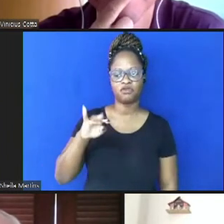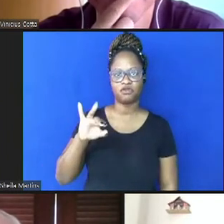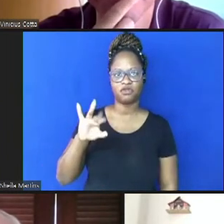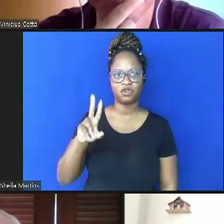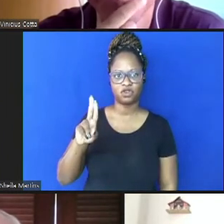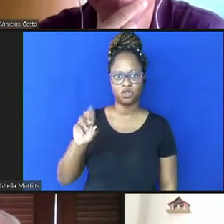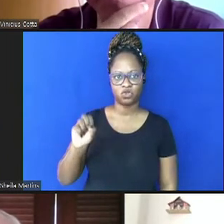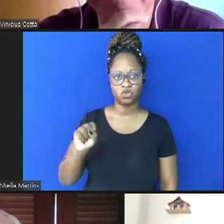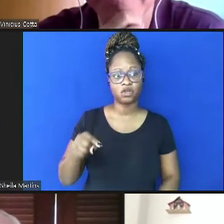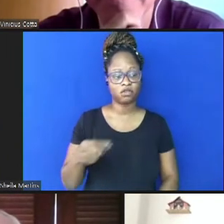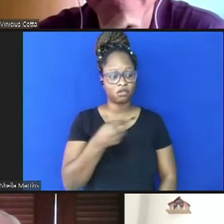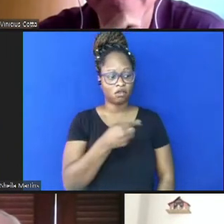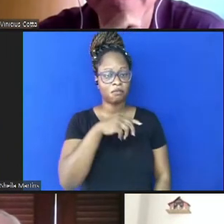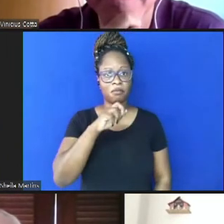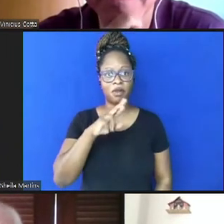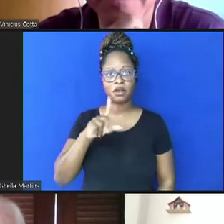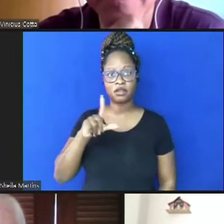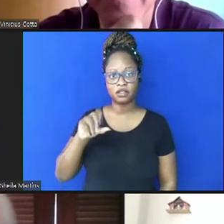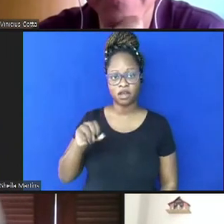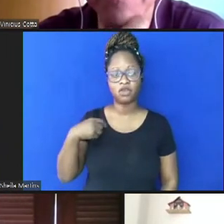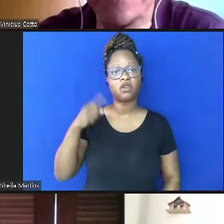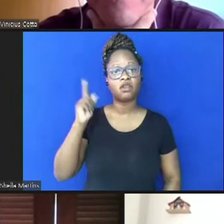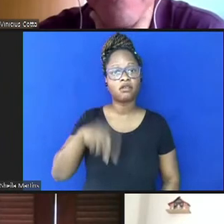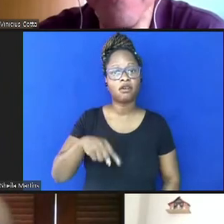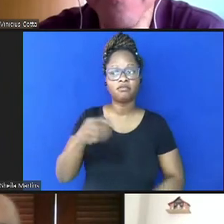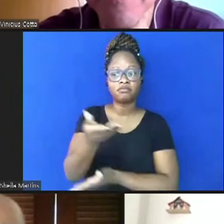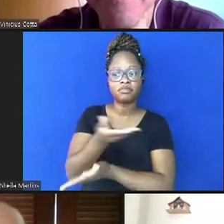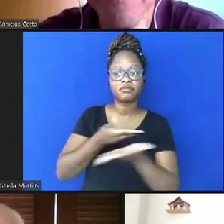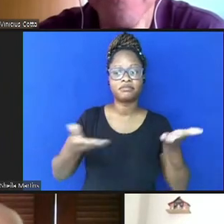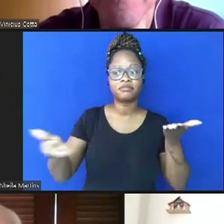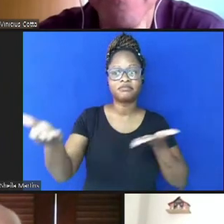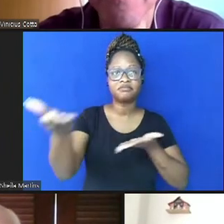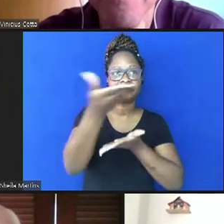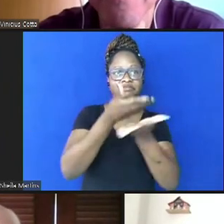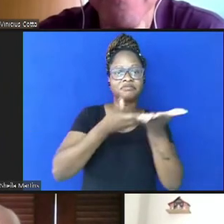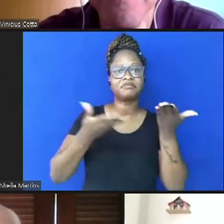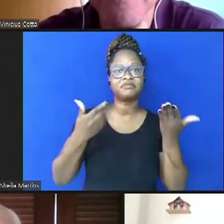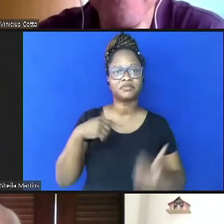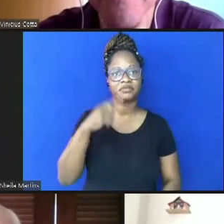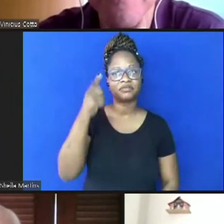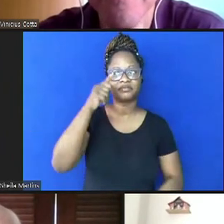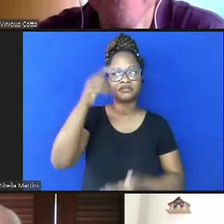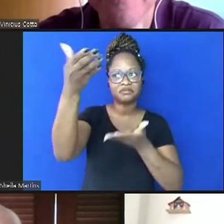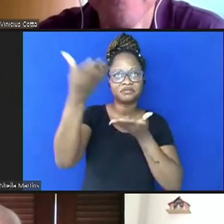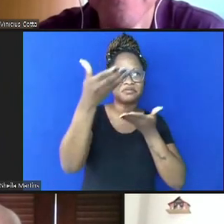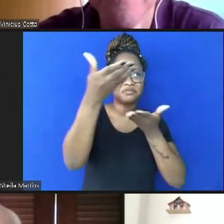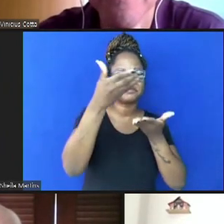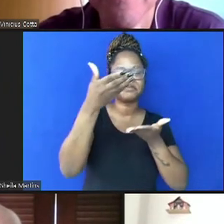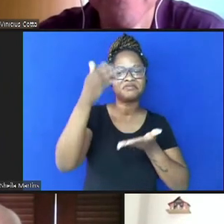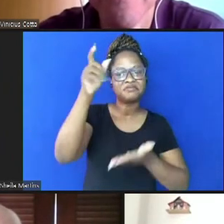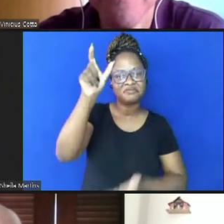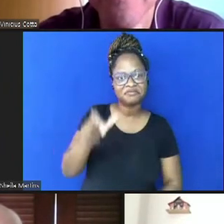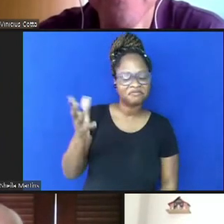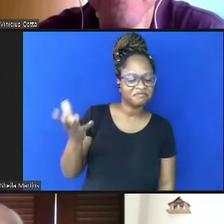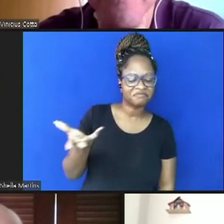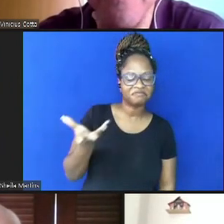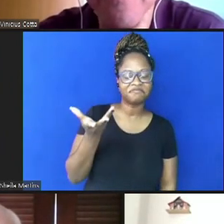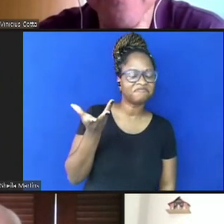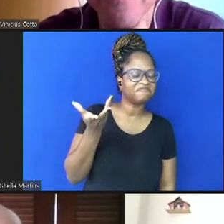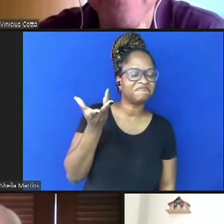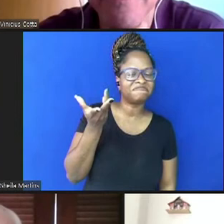Pelágio que fizeram essa intermediação para trazer esse convidado